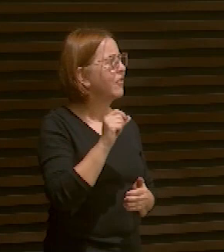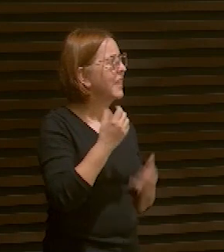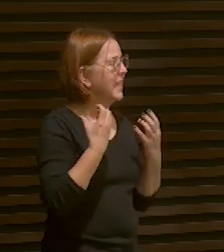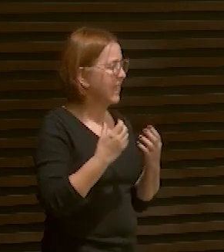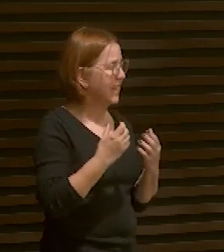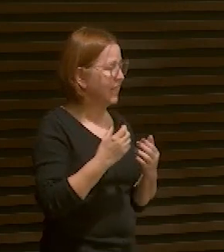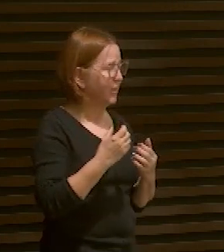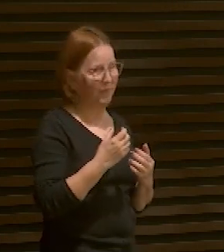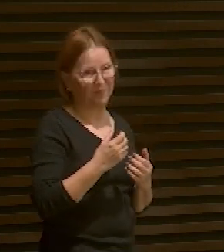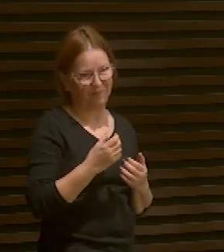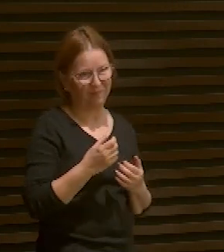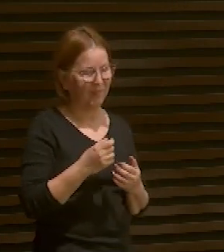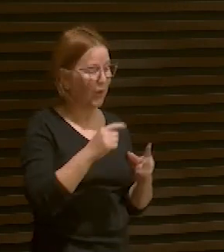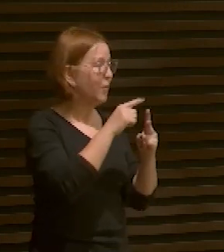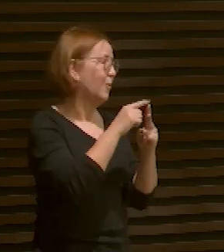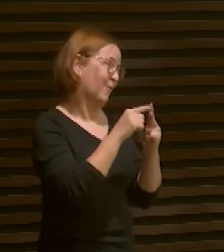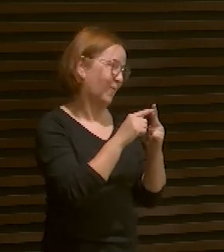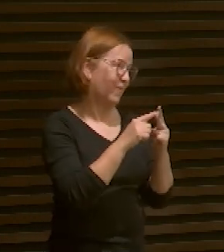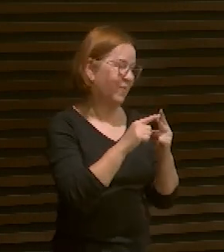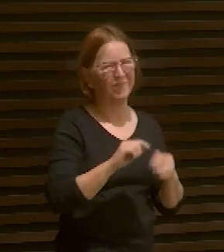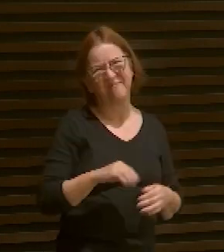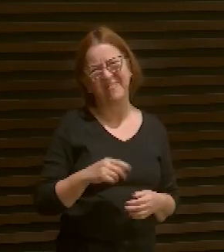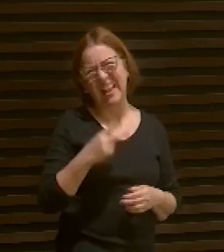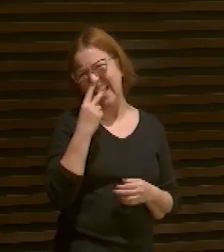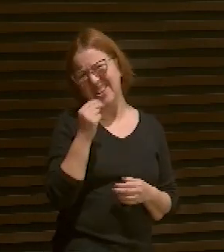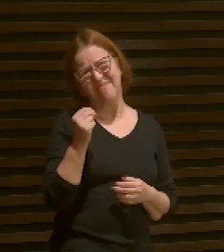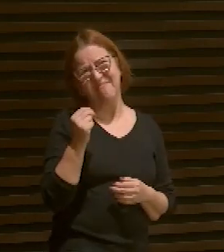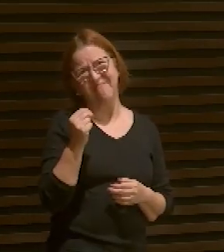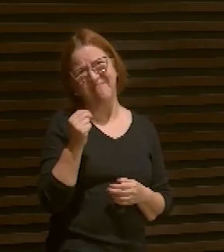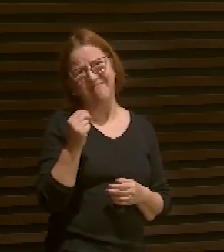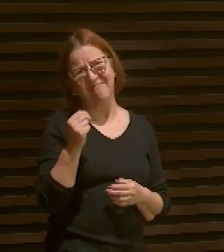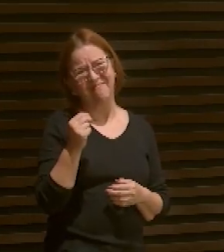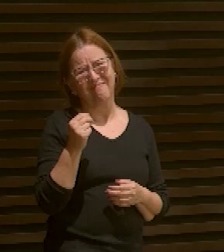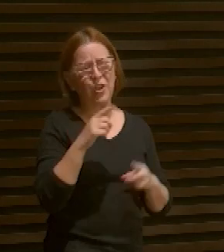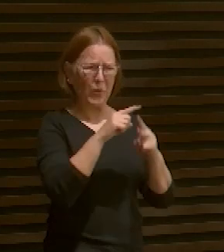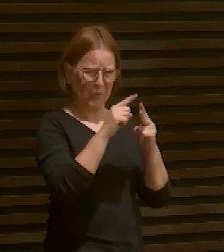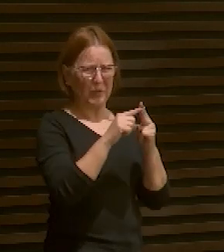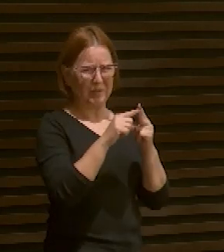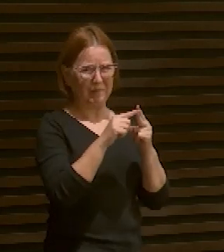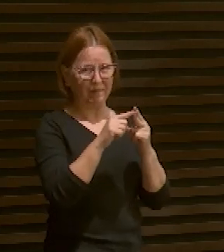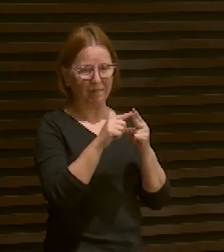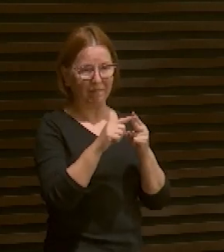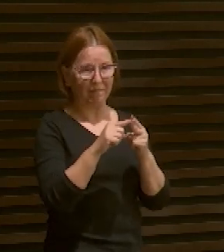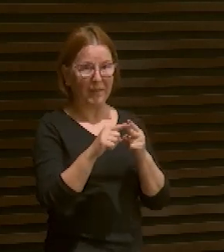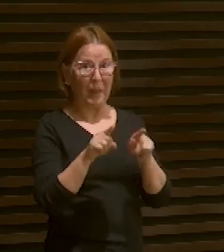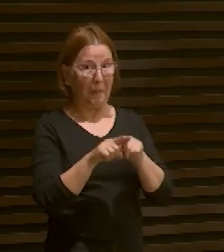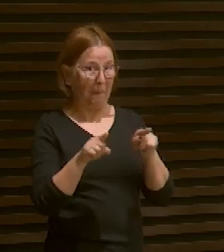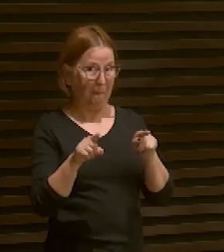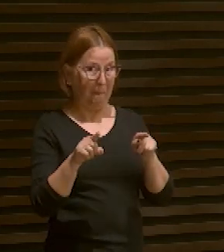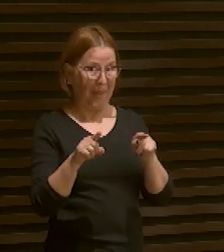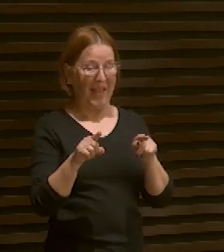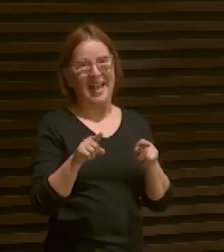chocolate? E você dissesse, acho que eu vou pegar uma de cada. Não, ali não tinha essa